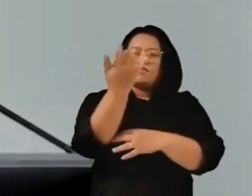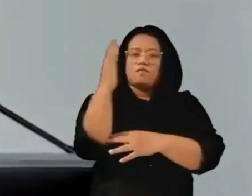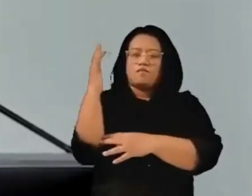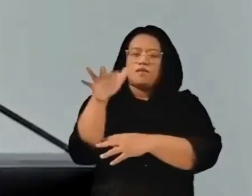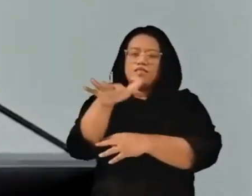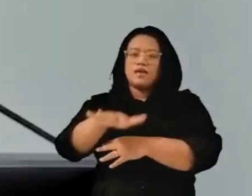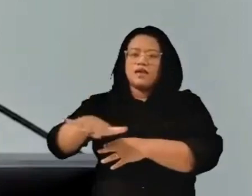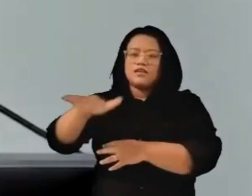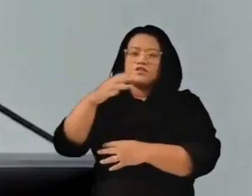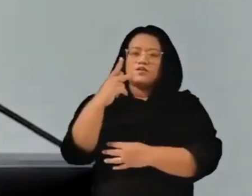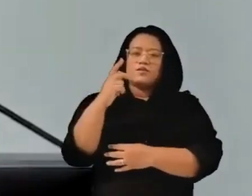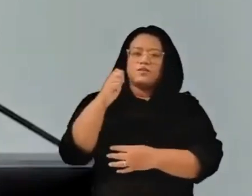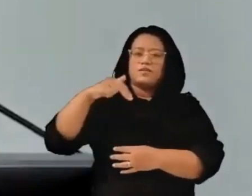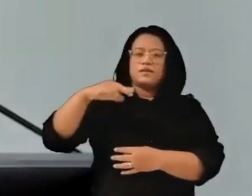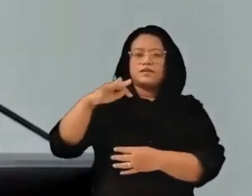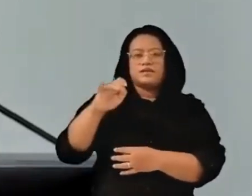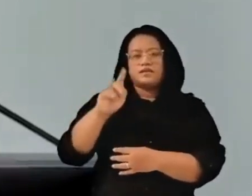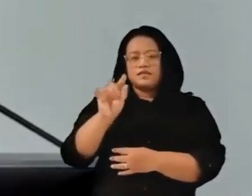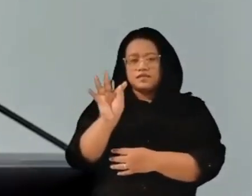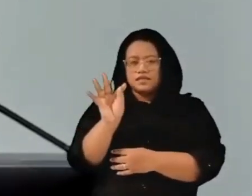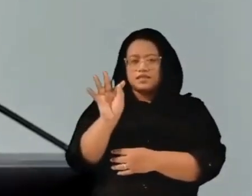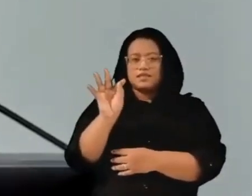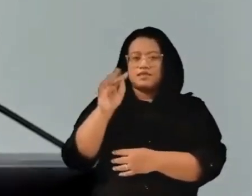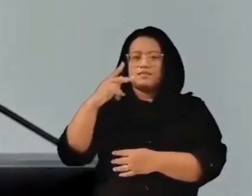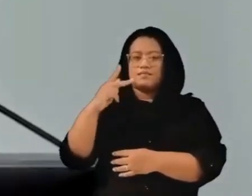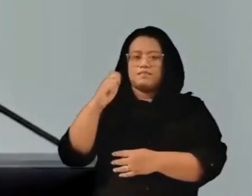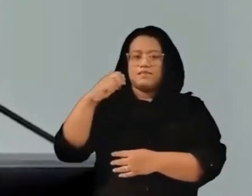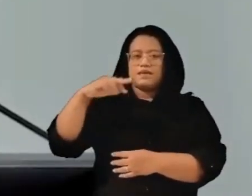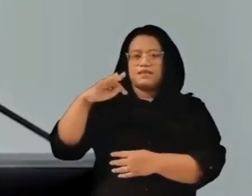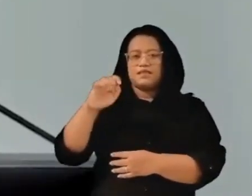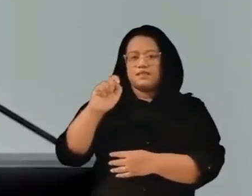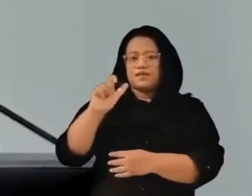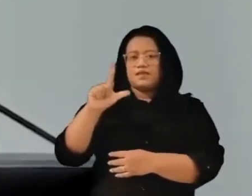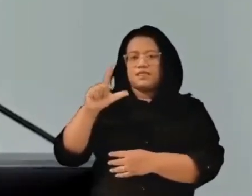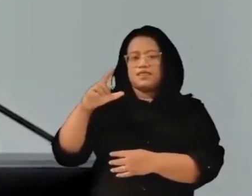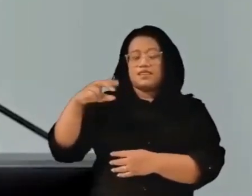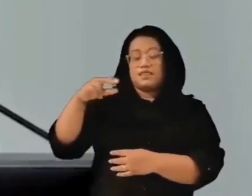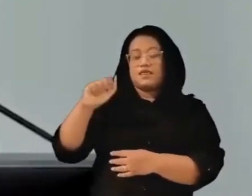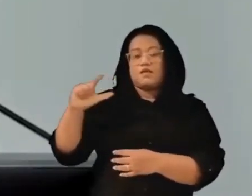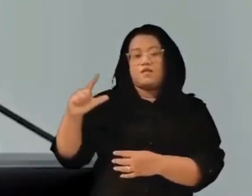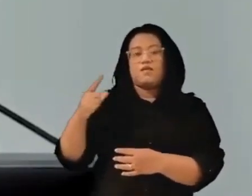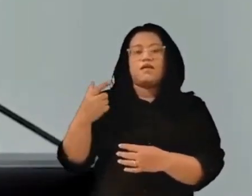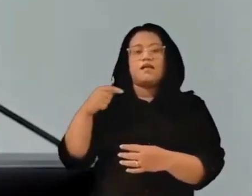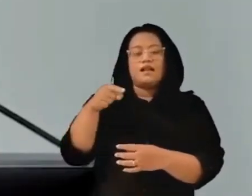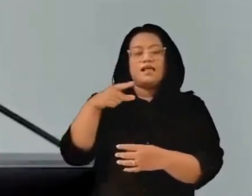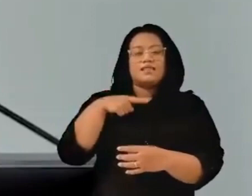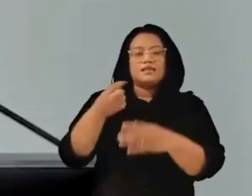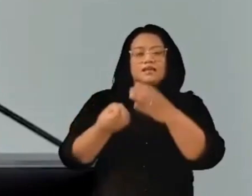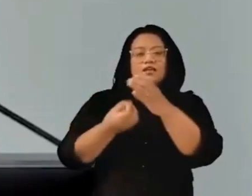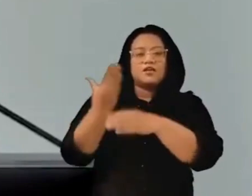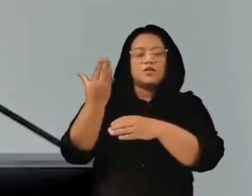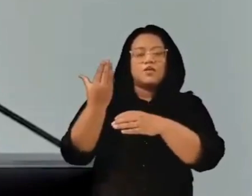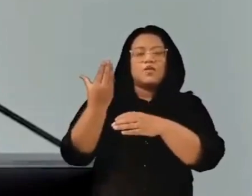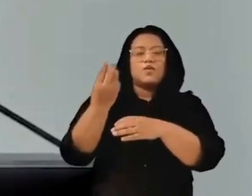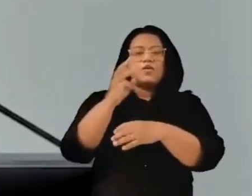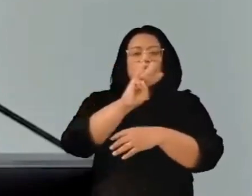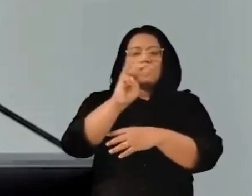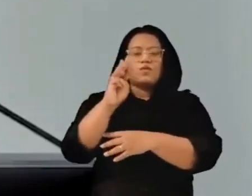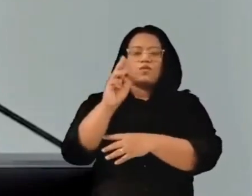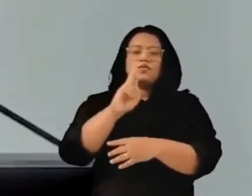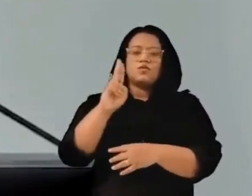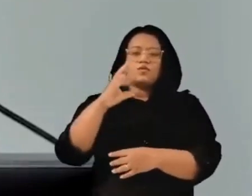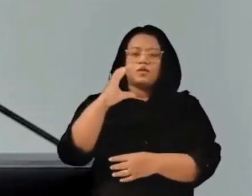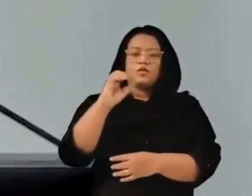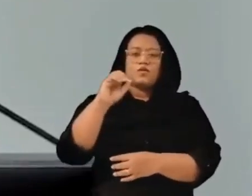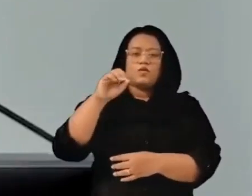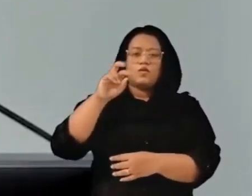Pantanal. Nós criamos essa plataforma, esse projeto, que foi chamado Projeto Corumbá,